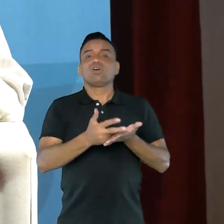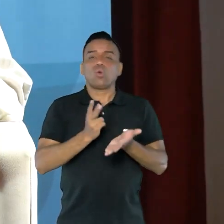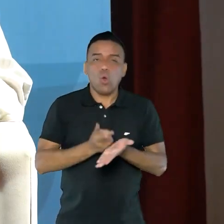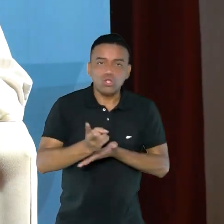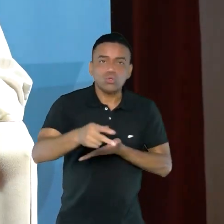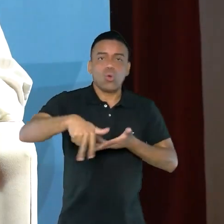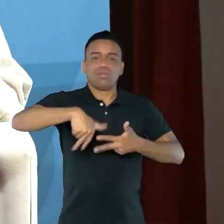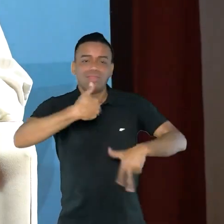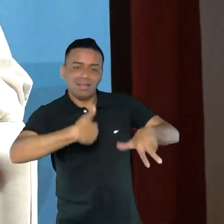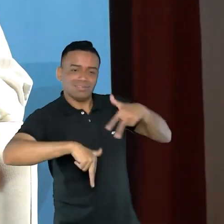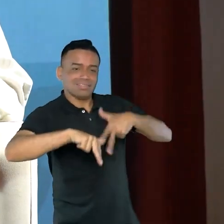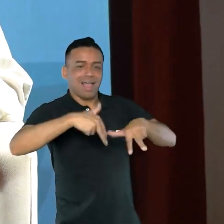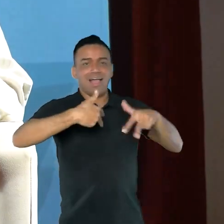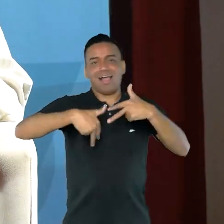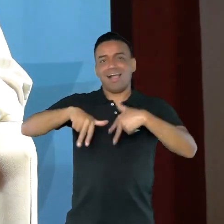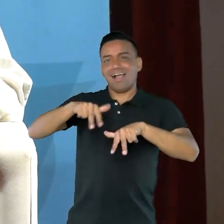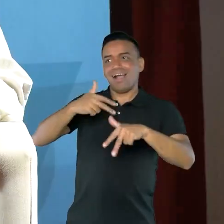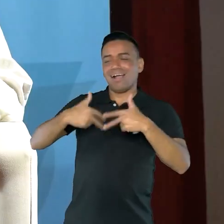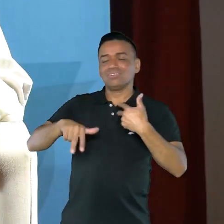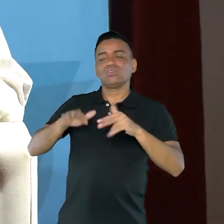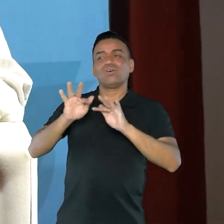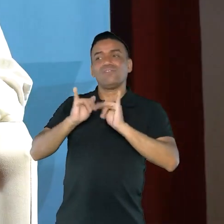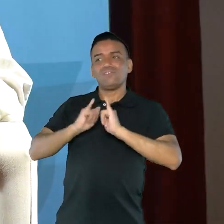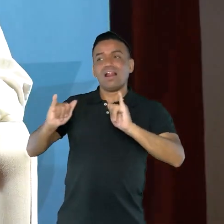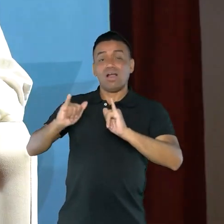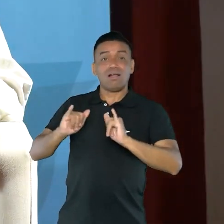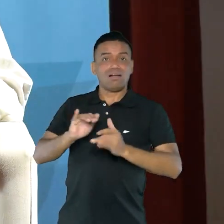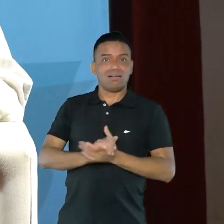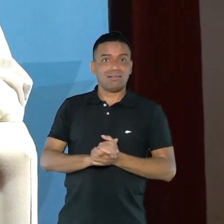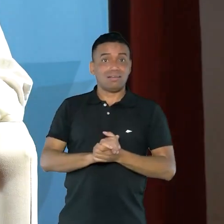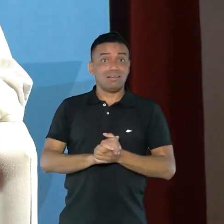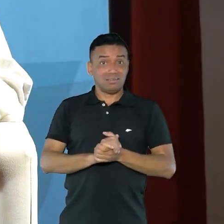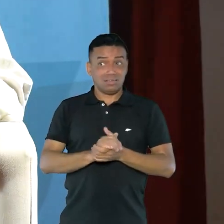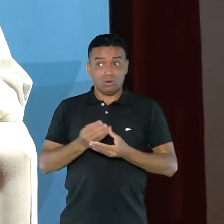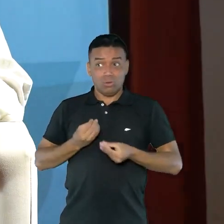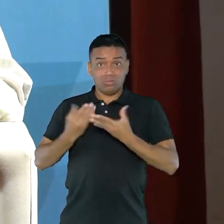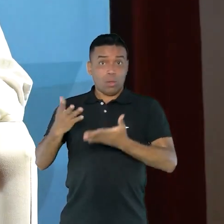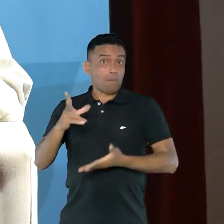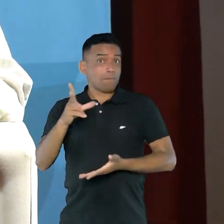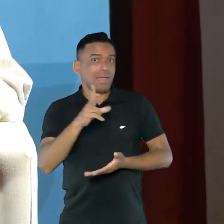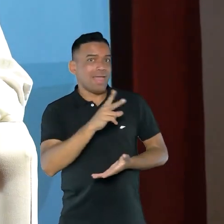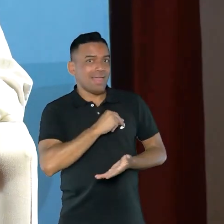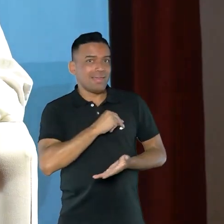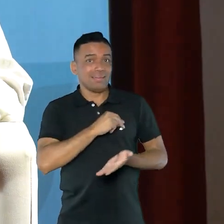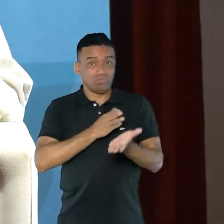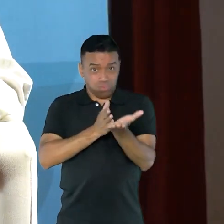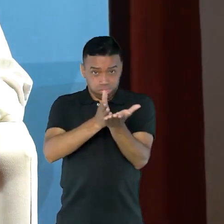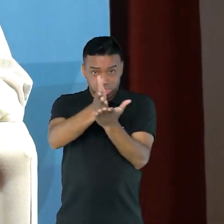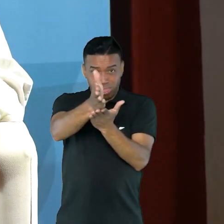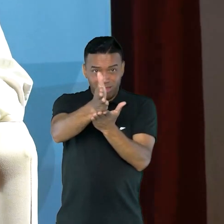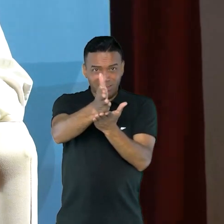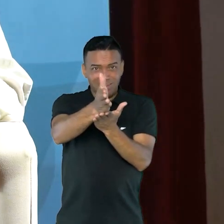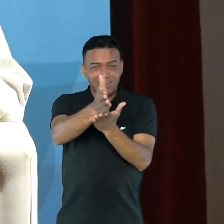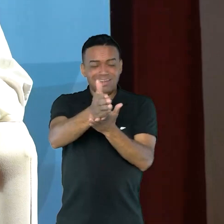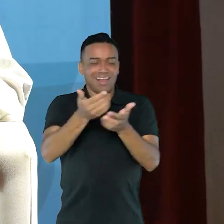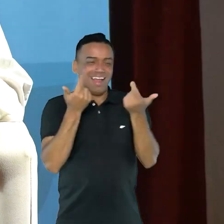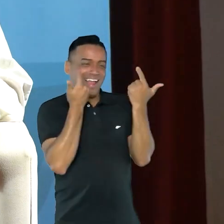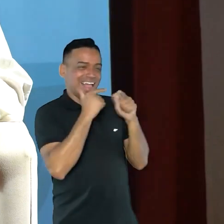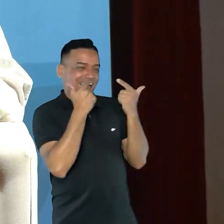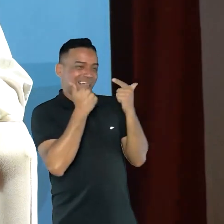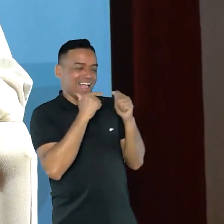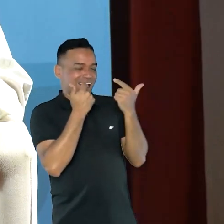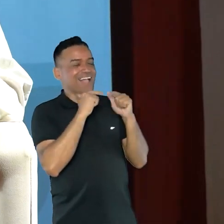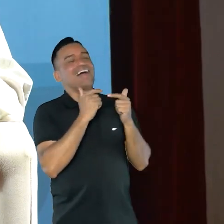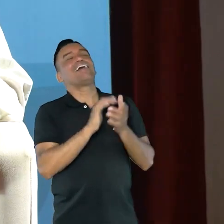não parou de dizer gaguejando. Quando não deu tanto mérito à vida em linha reta e riu de si, sendo